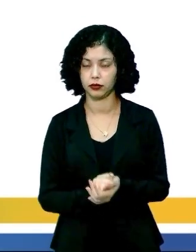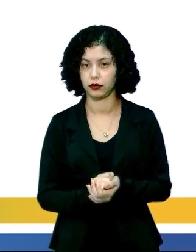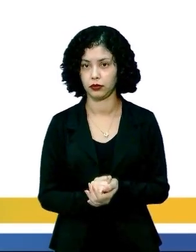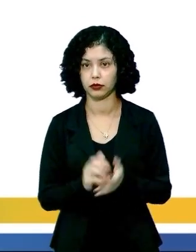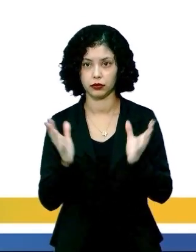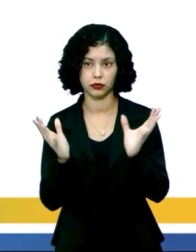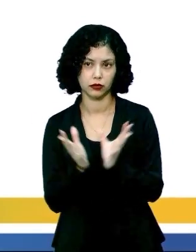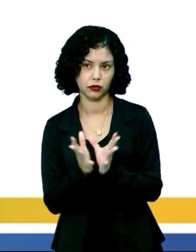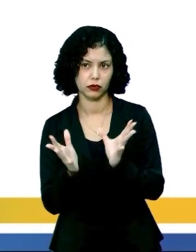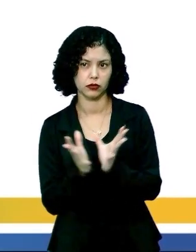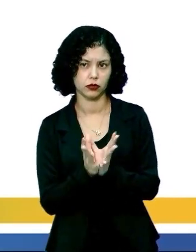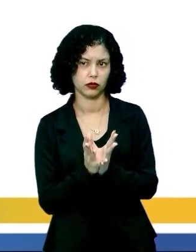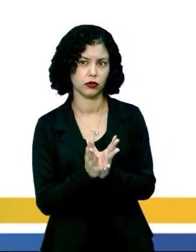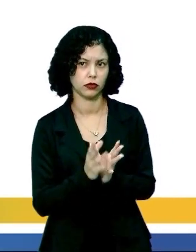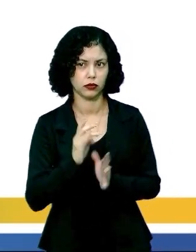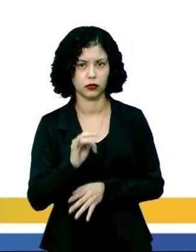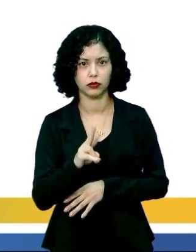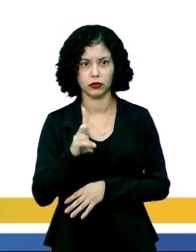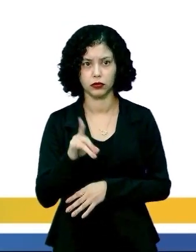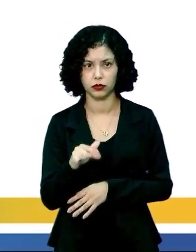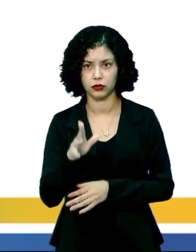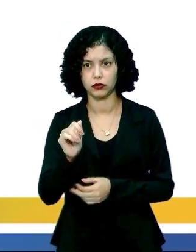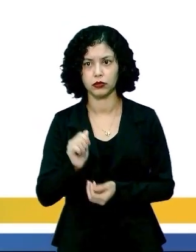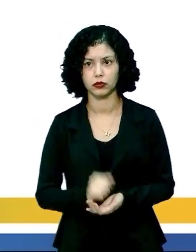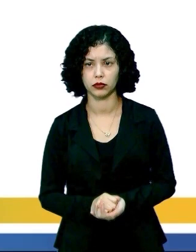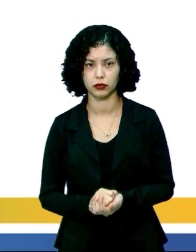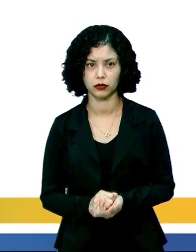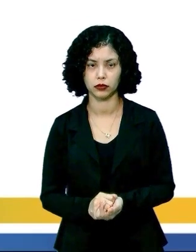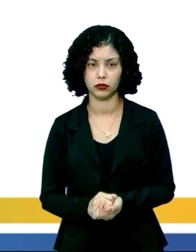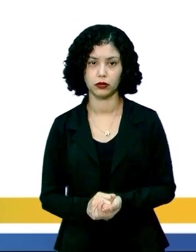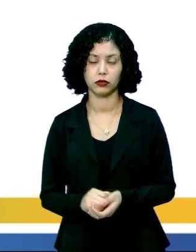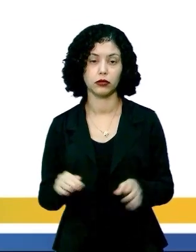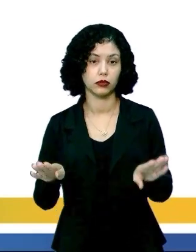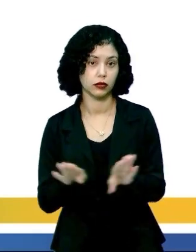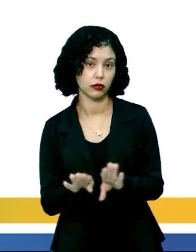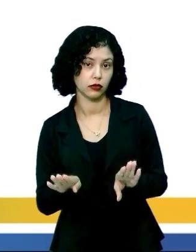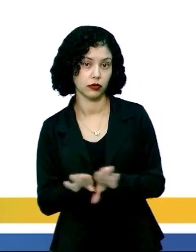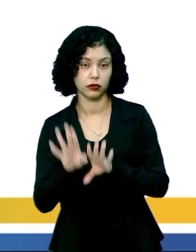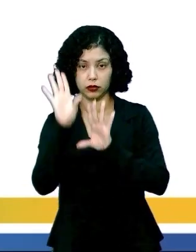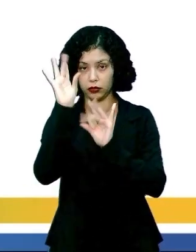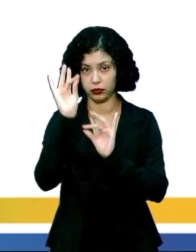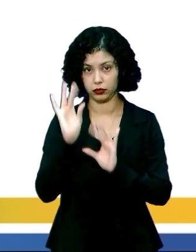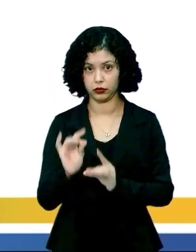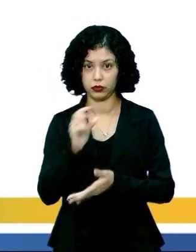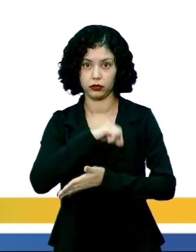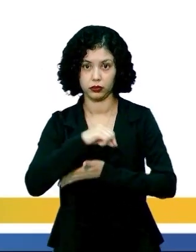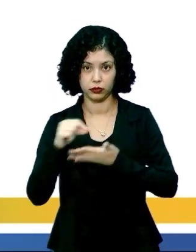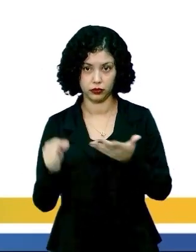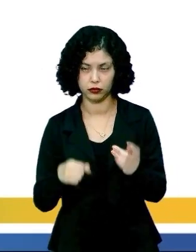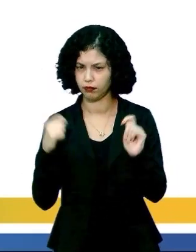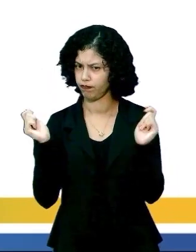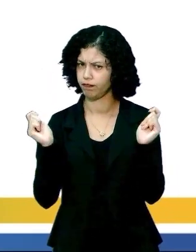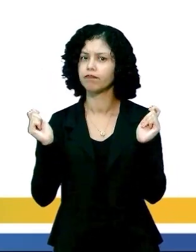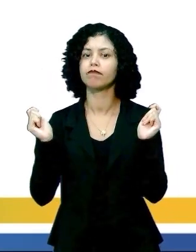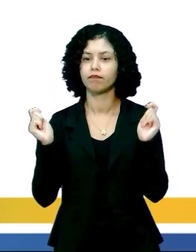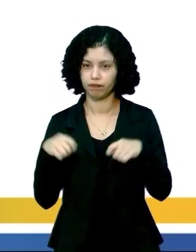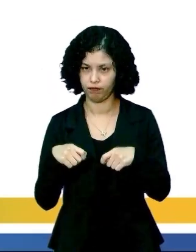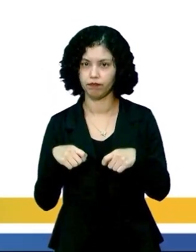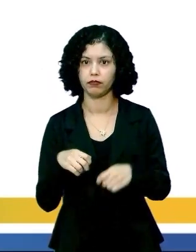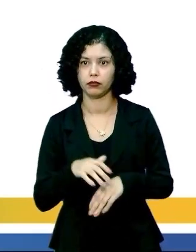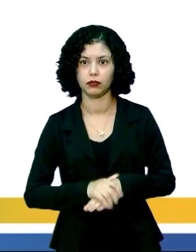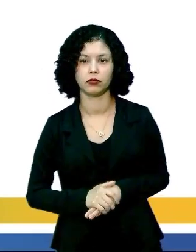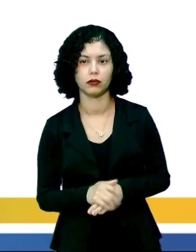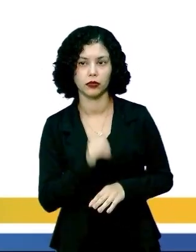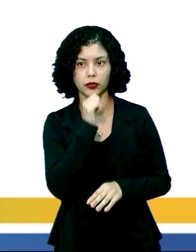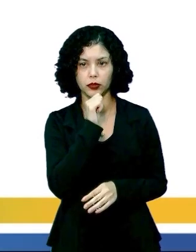sobre elementos no conjunto contradomínio e também que cada elemento